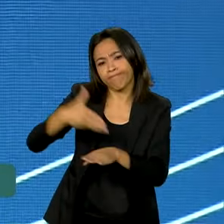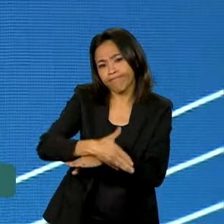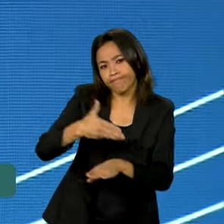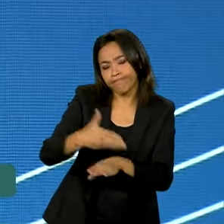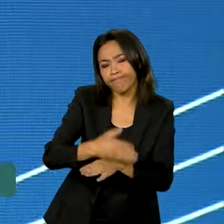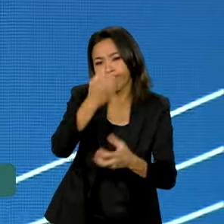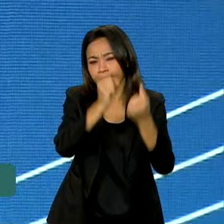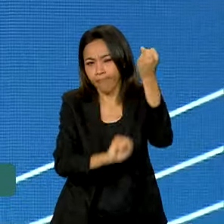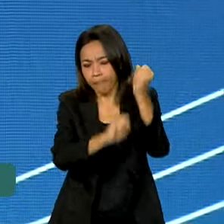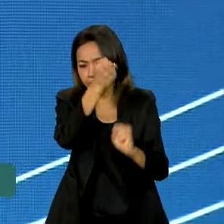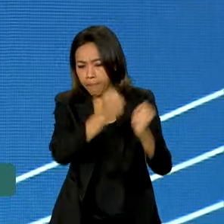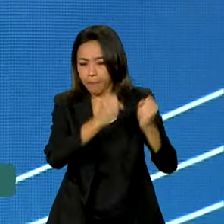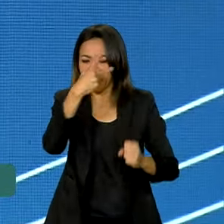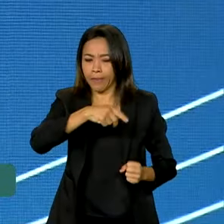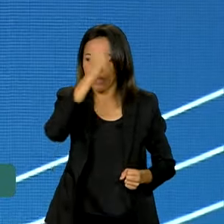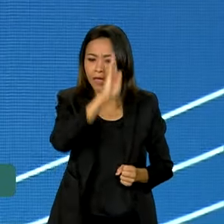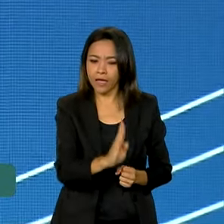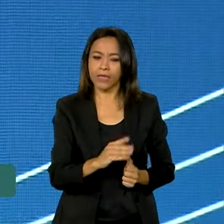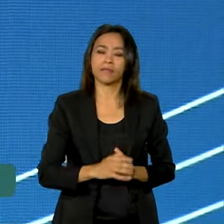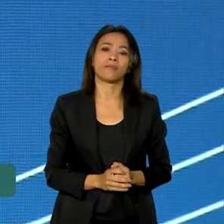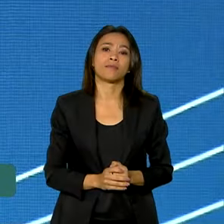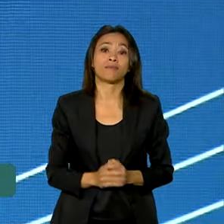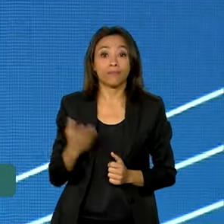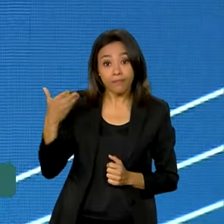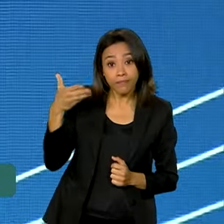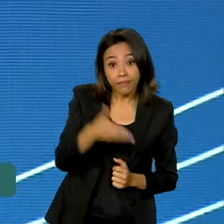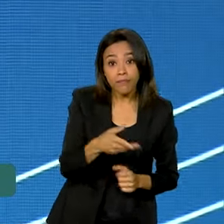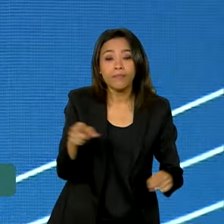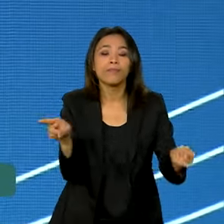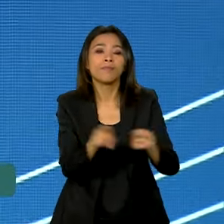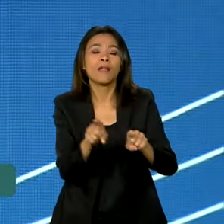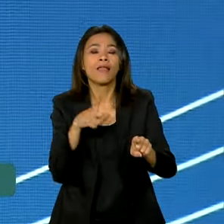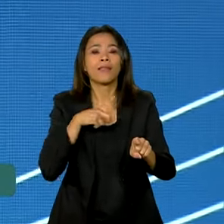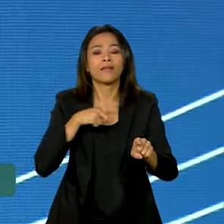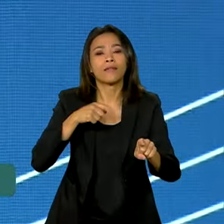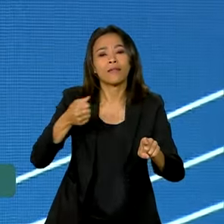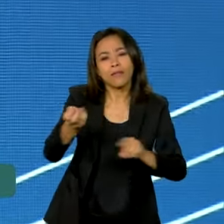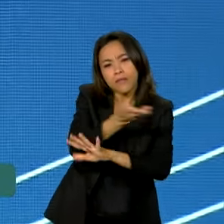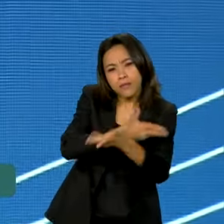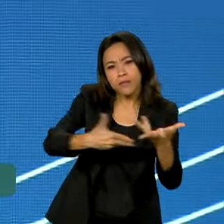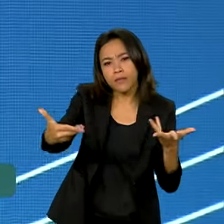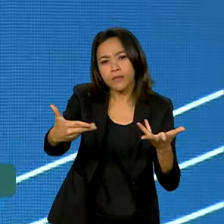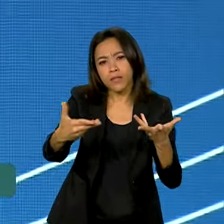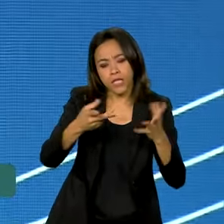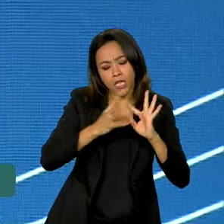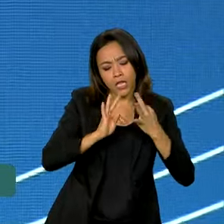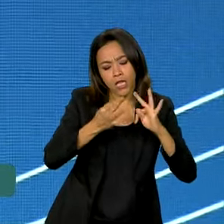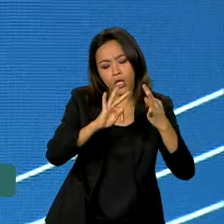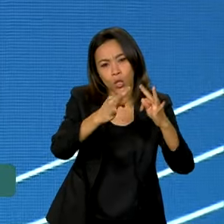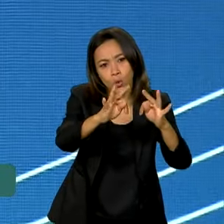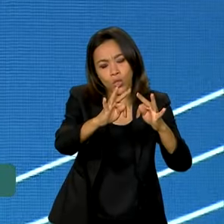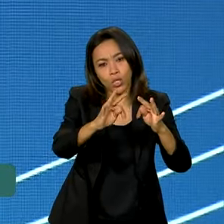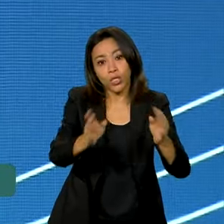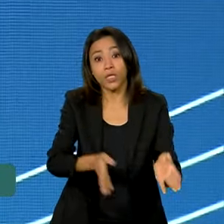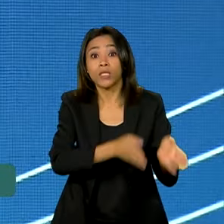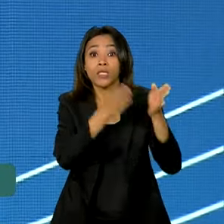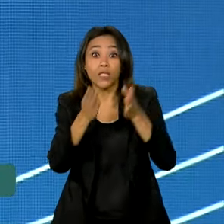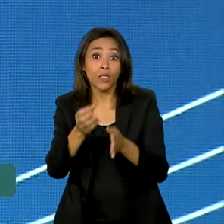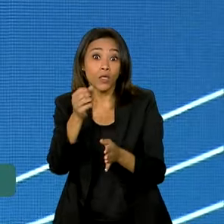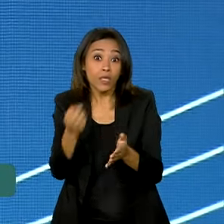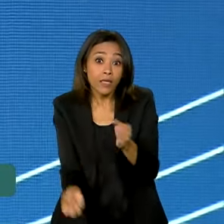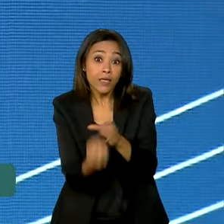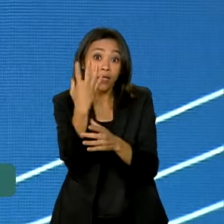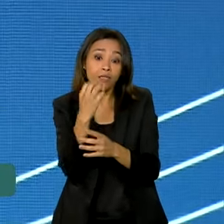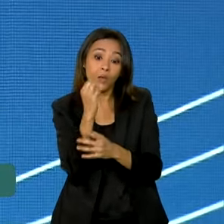indústria nacional. Ela também envolve transferência de tecnologia e geração de 8 mil empregos